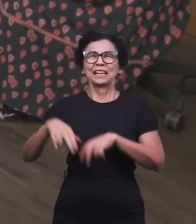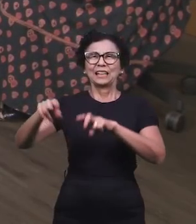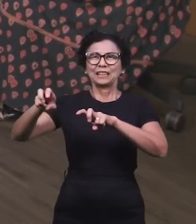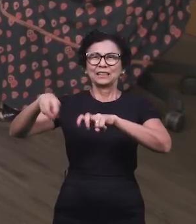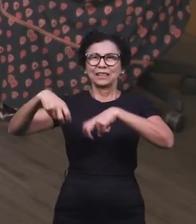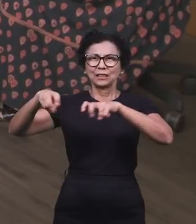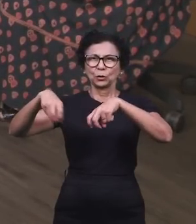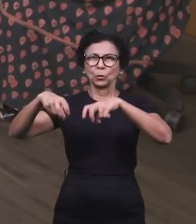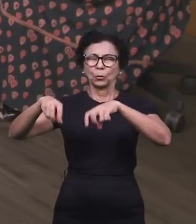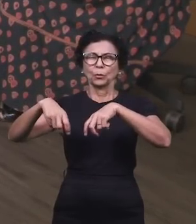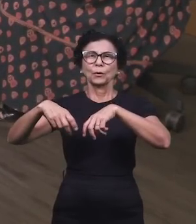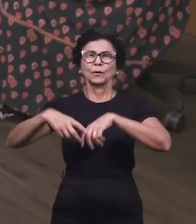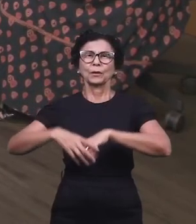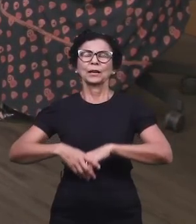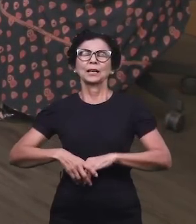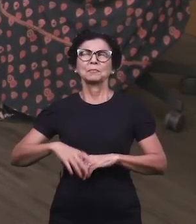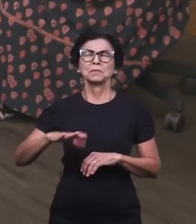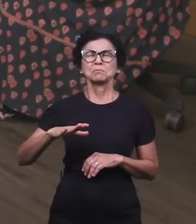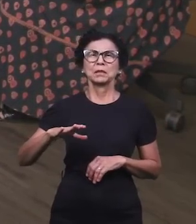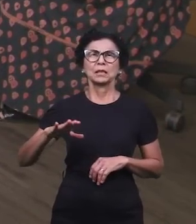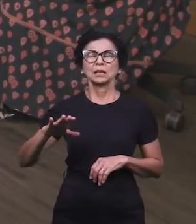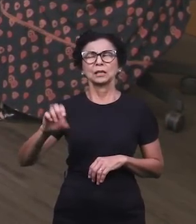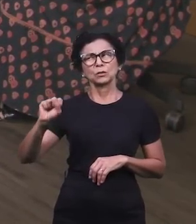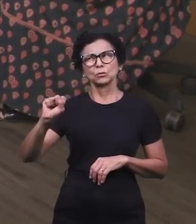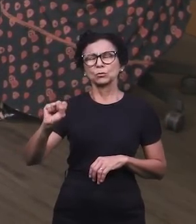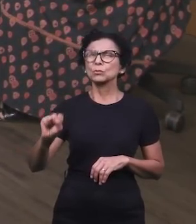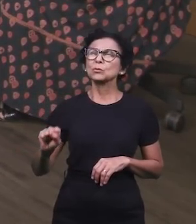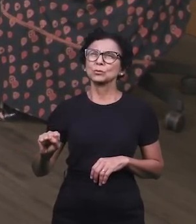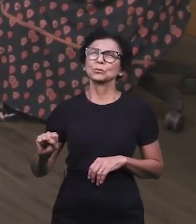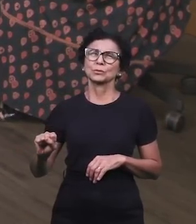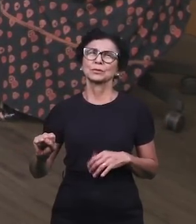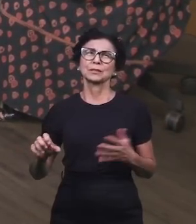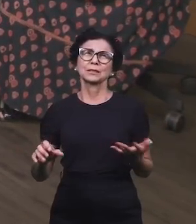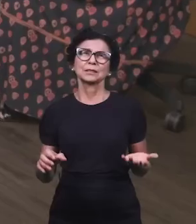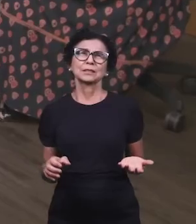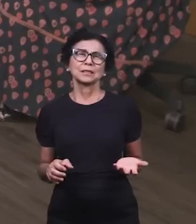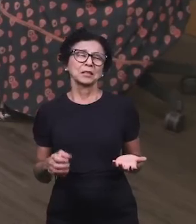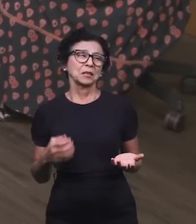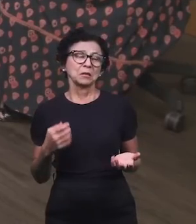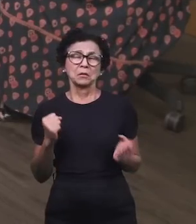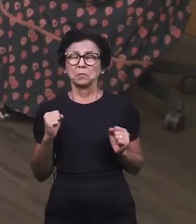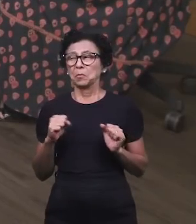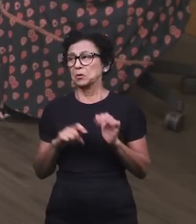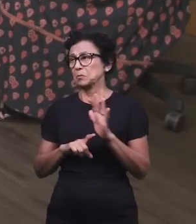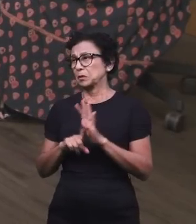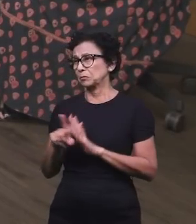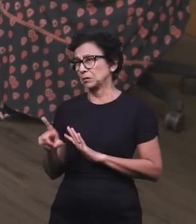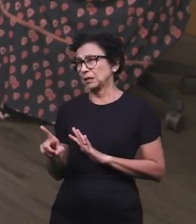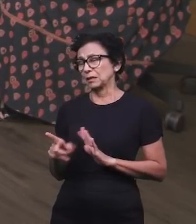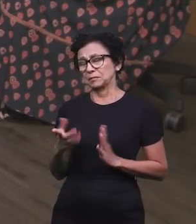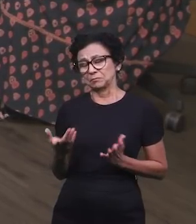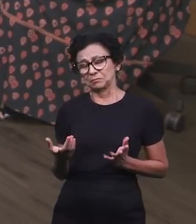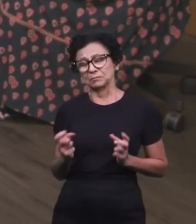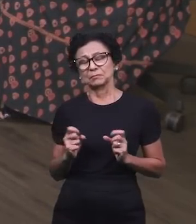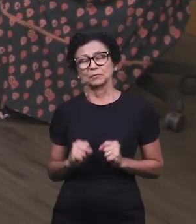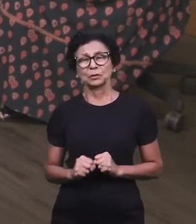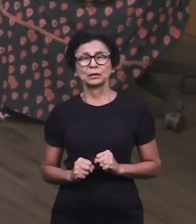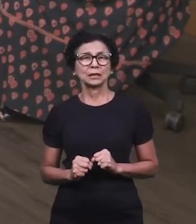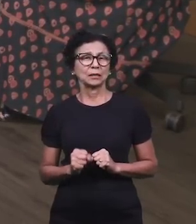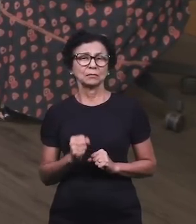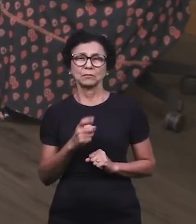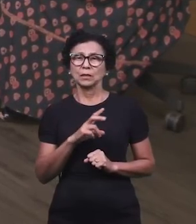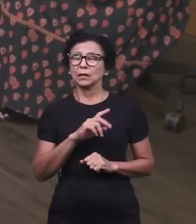fica mais ao norte, mais para o sul aqui. Eu sou de fora, então eu posso fazer essa pergunta. E quem está em casa também, muitos são de